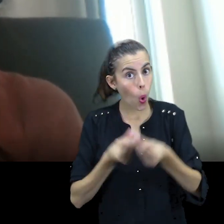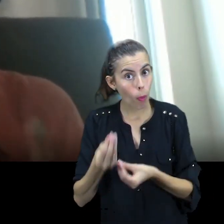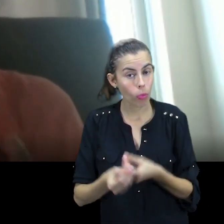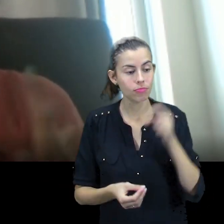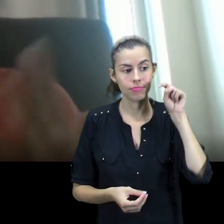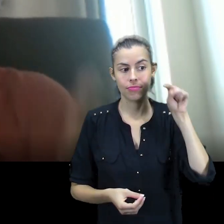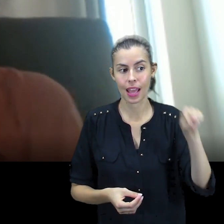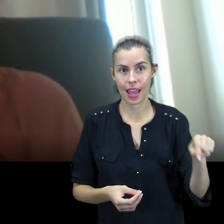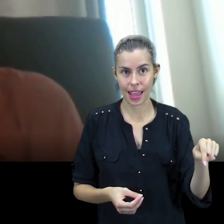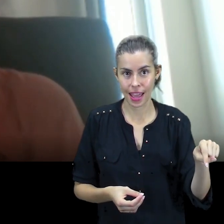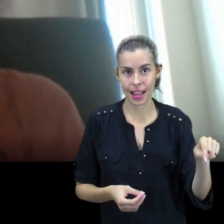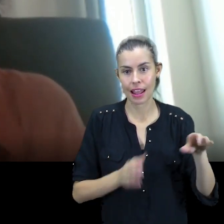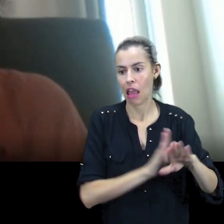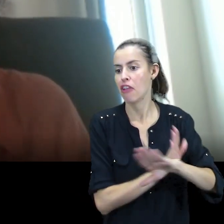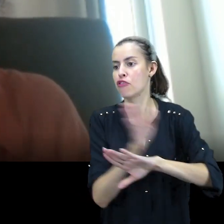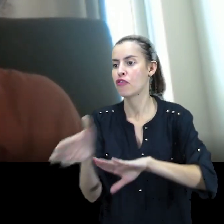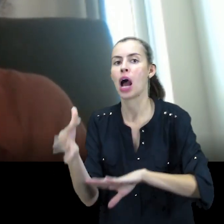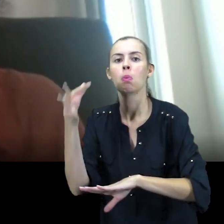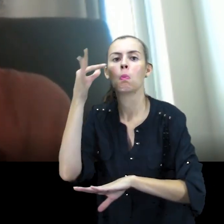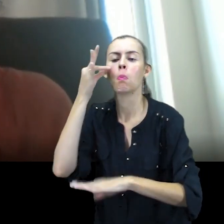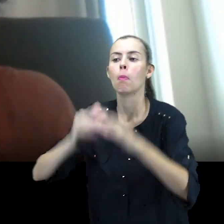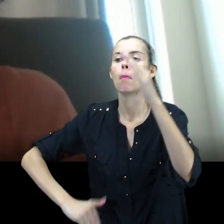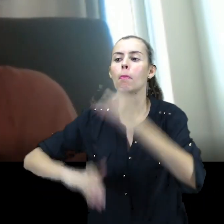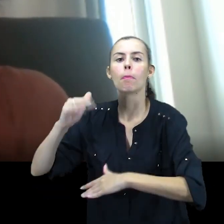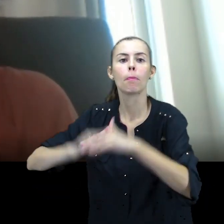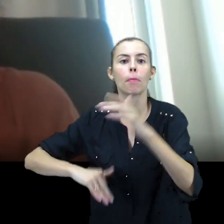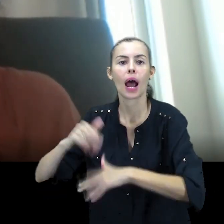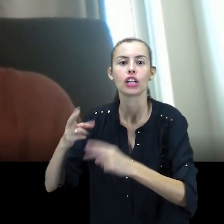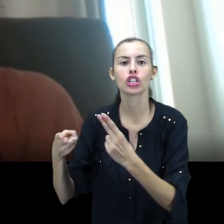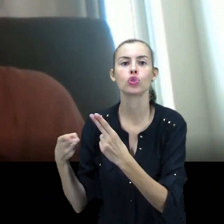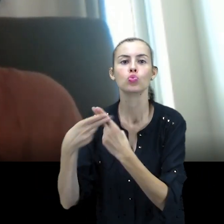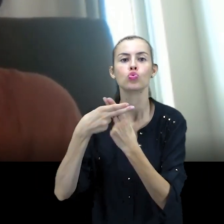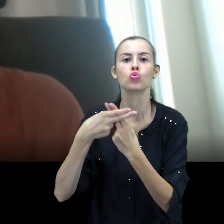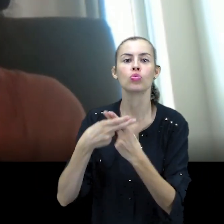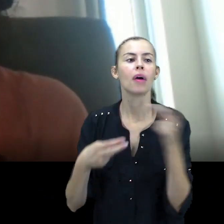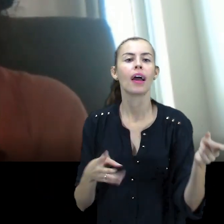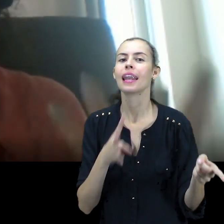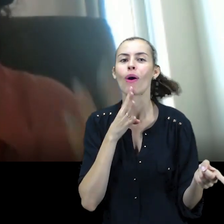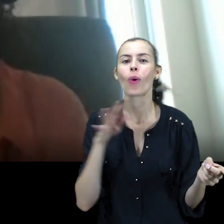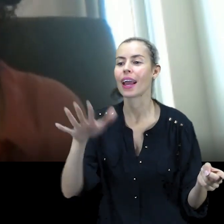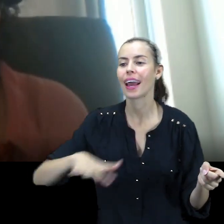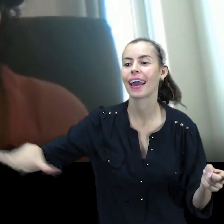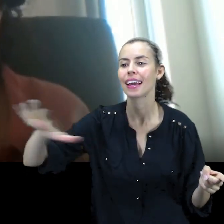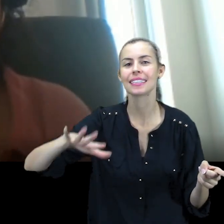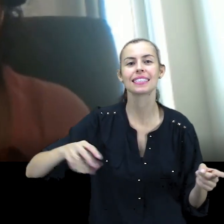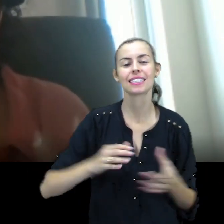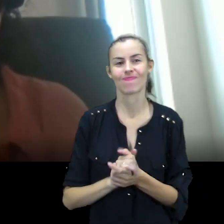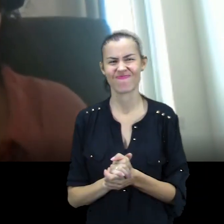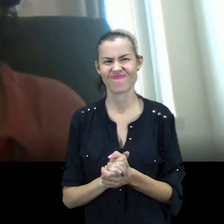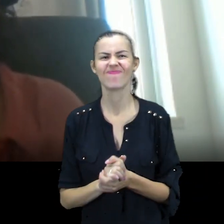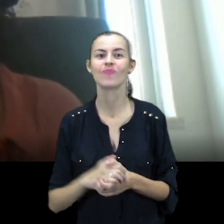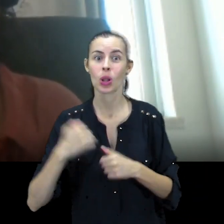aquela pessoa, aquele paciente, ele não é somente uma pessoa que está ali doente, mas o que leva, né, quais